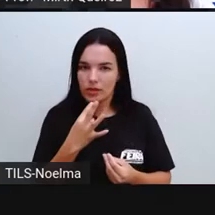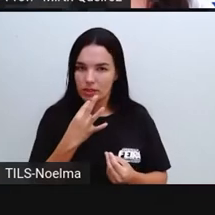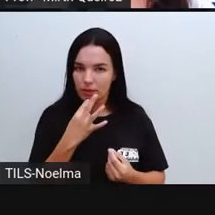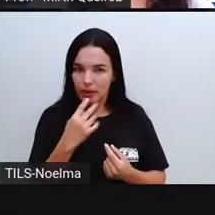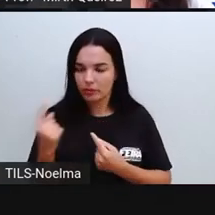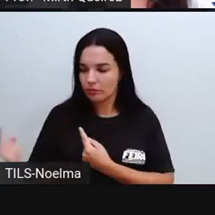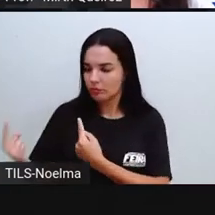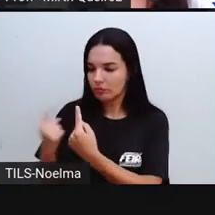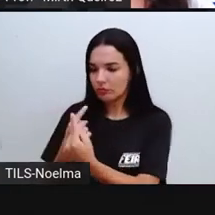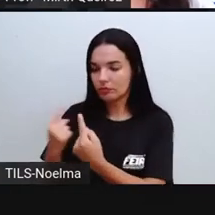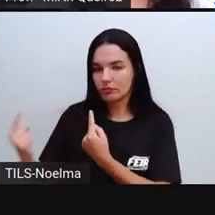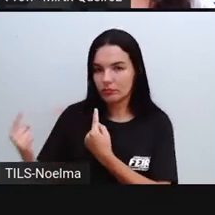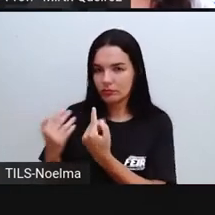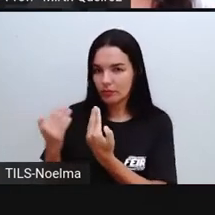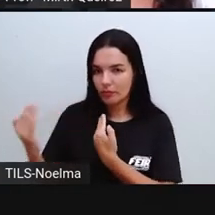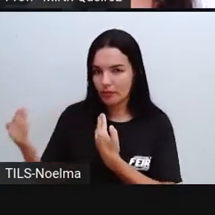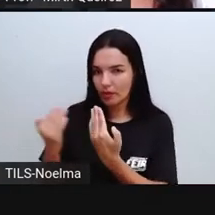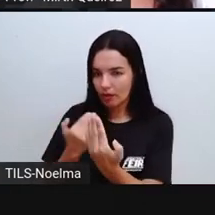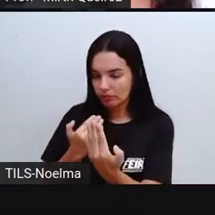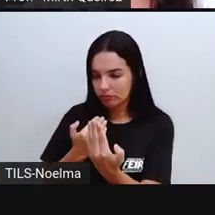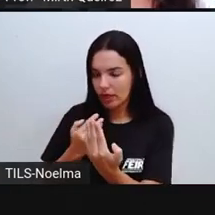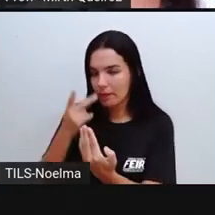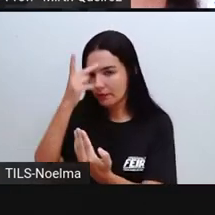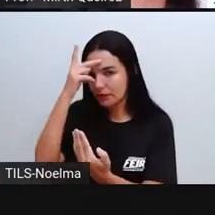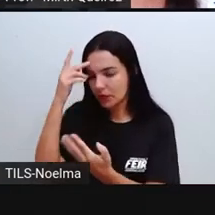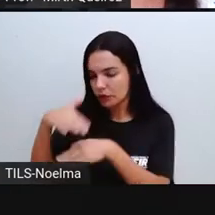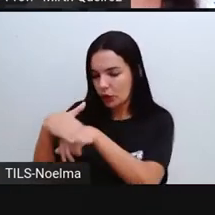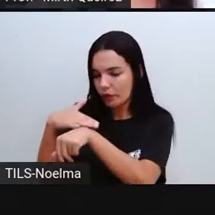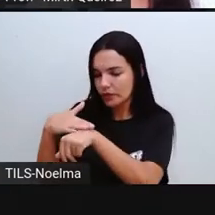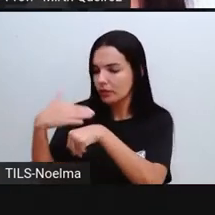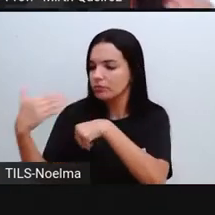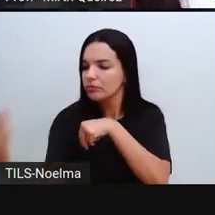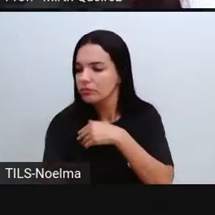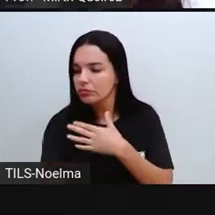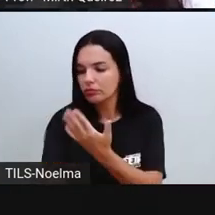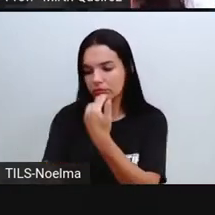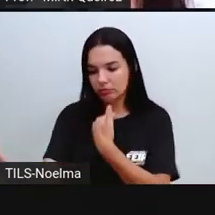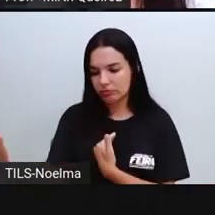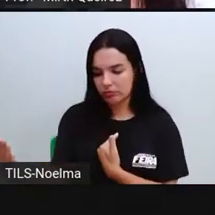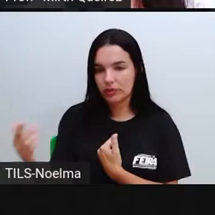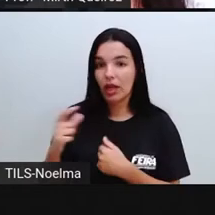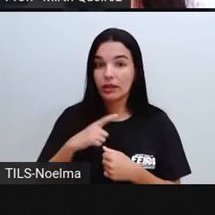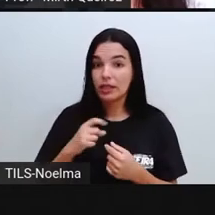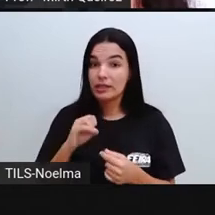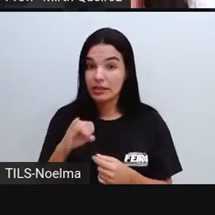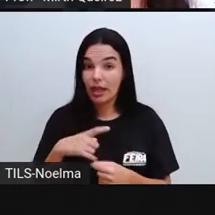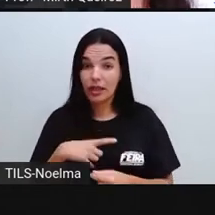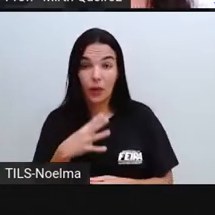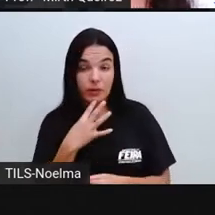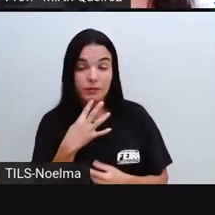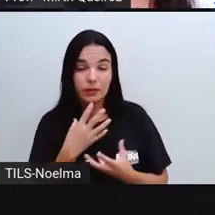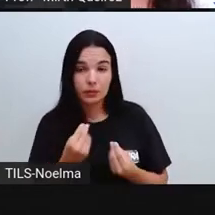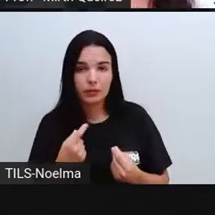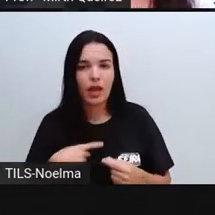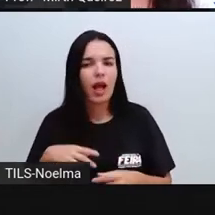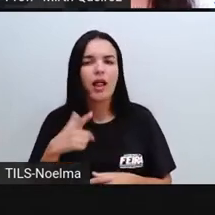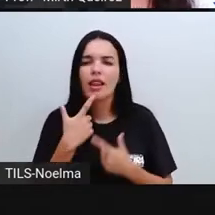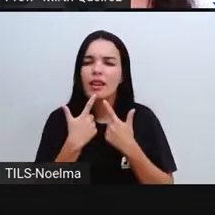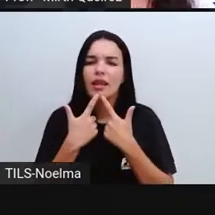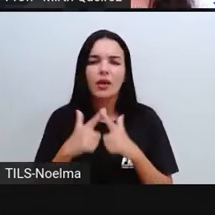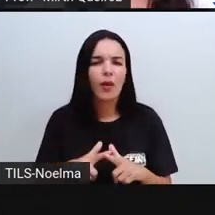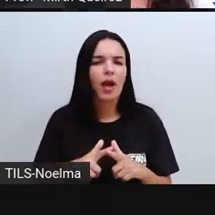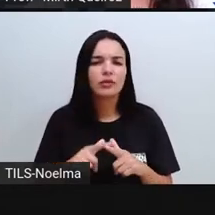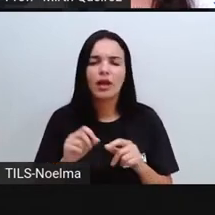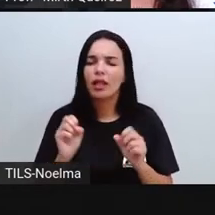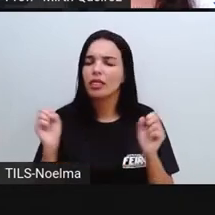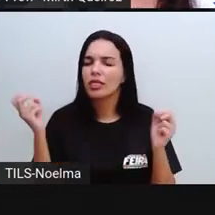os interlocutores, que é, no caso, o emissor, aquele que está passando a mensagem, o receptor, aquele que está recebendo a mensagem, a linguagem utilizada no